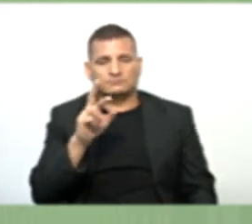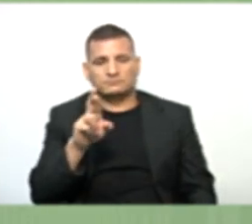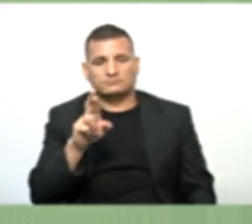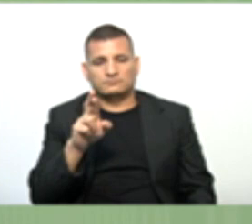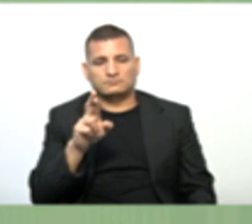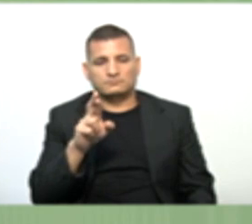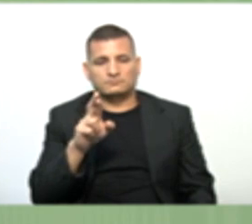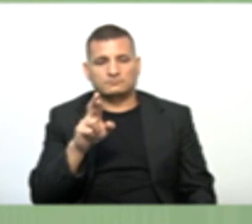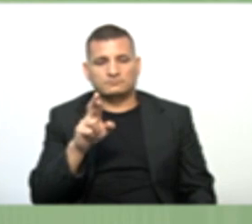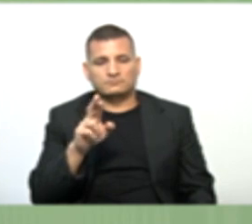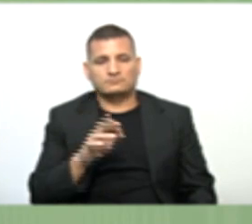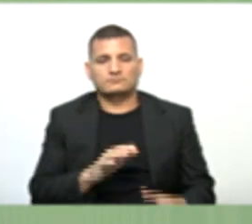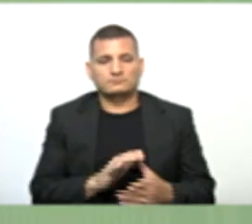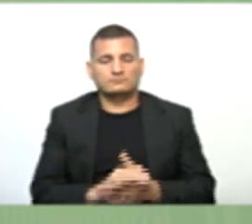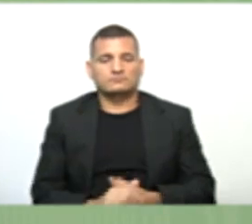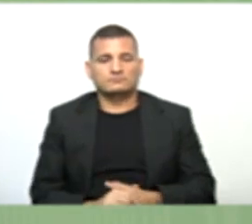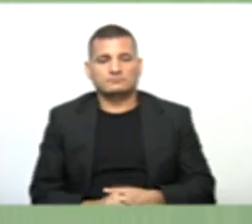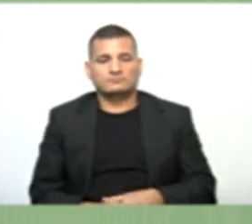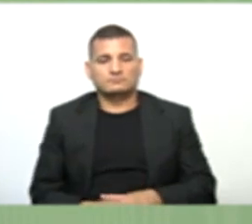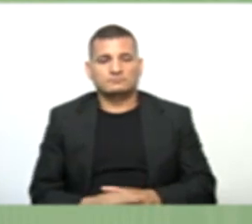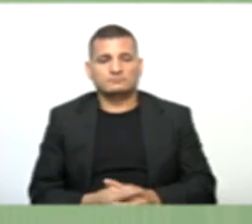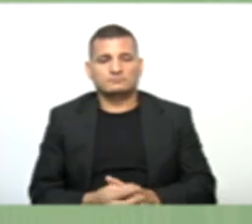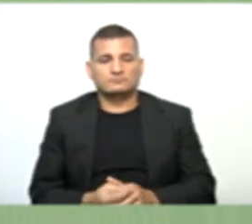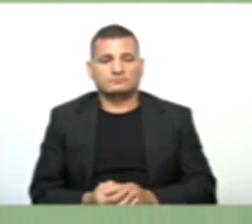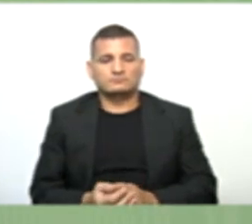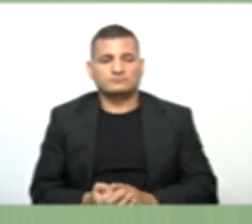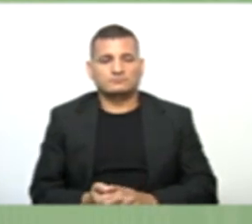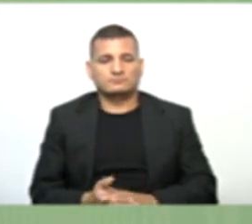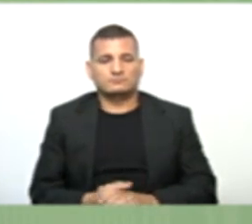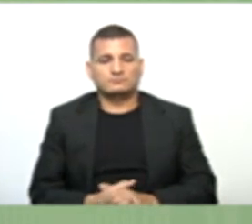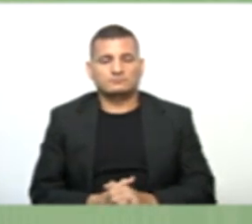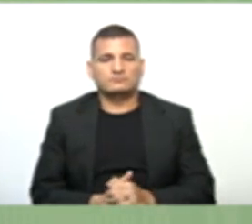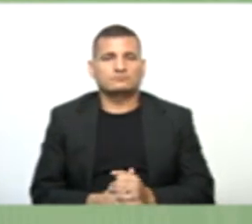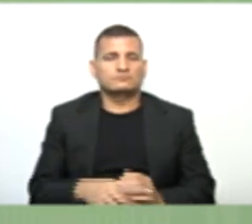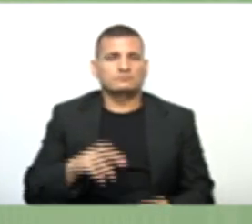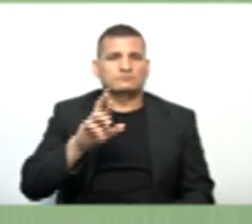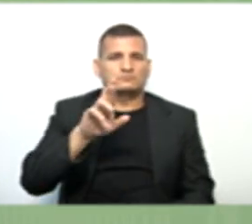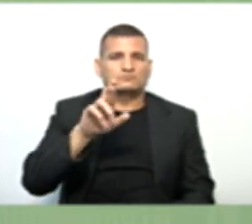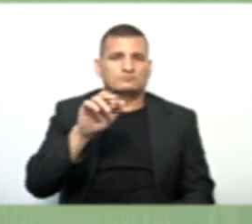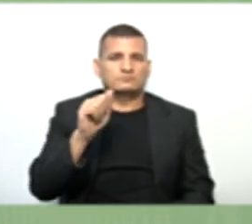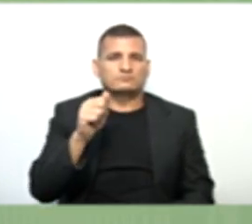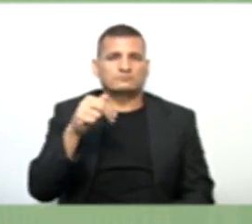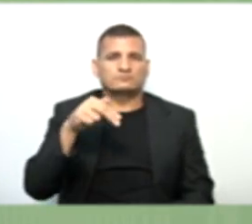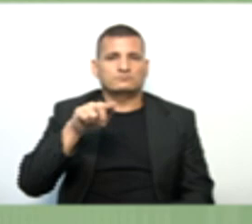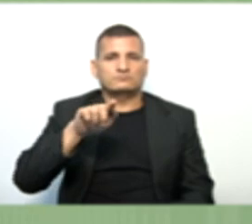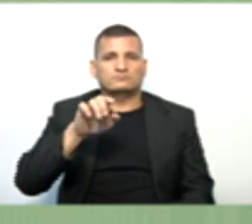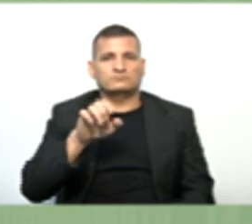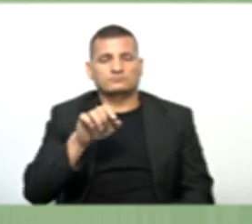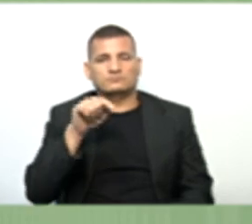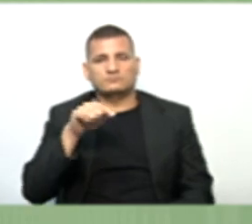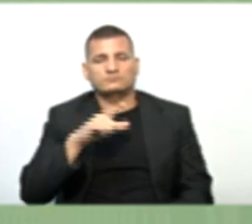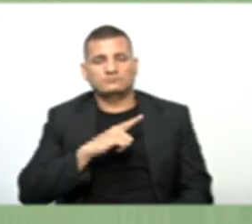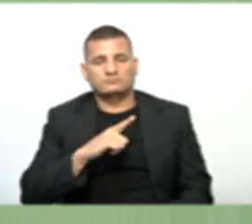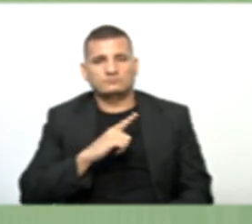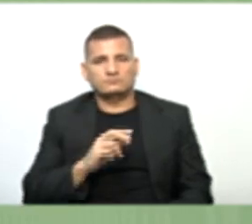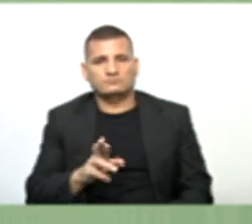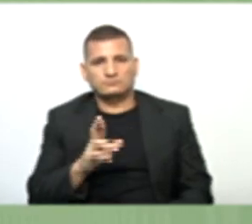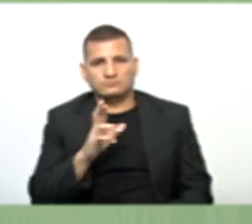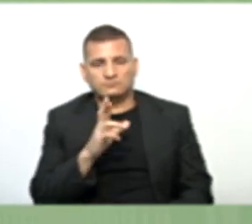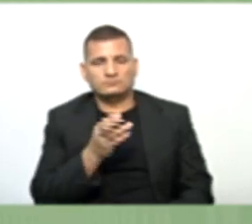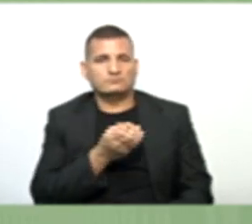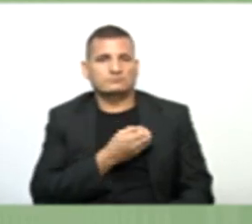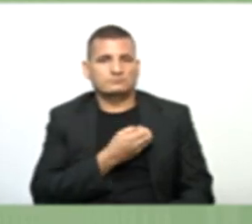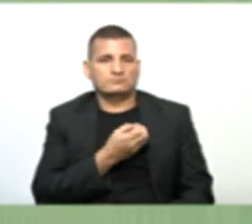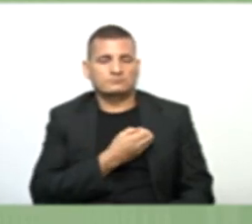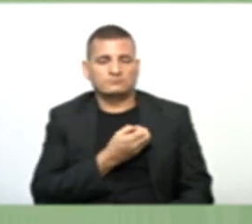executado com base nessa sequência numérica, que é o range. O que é o comando range? Ele retorna uma série numérica no intervalo enviado